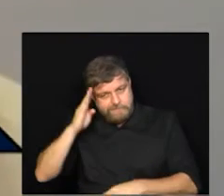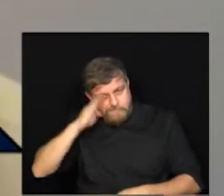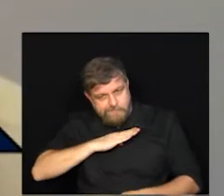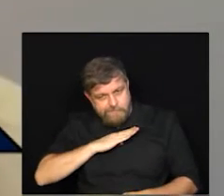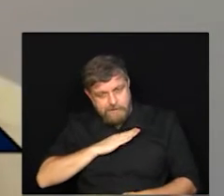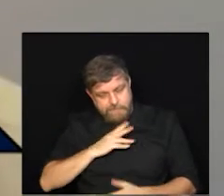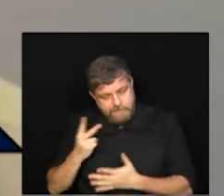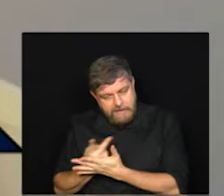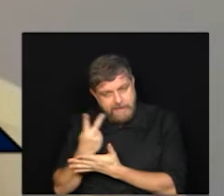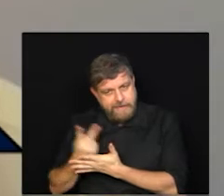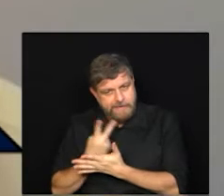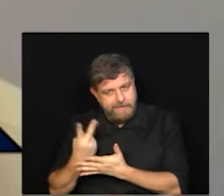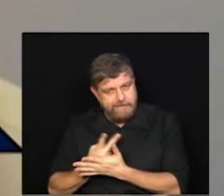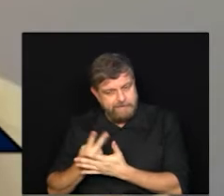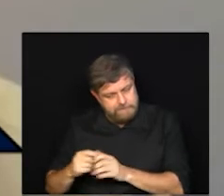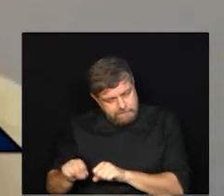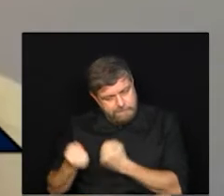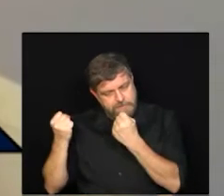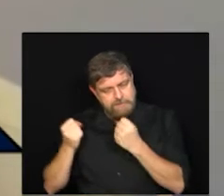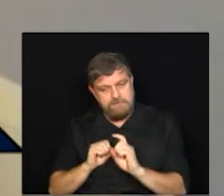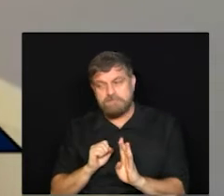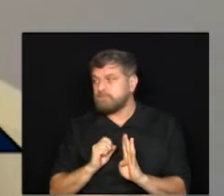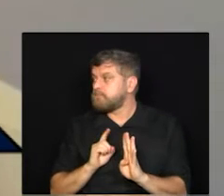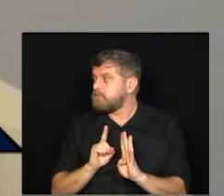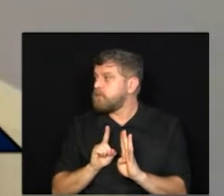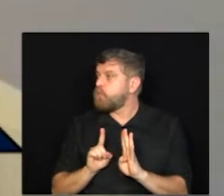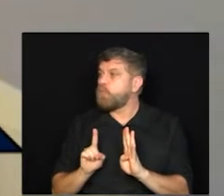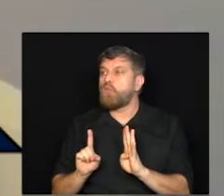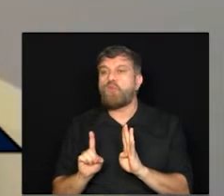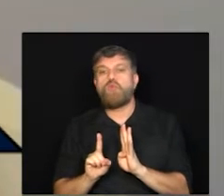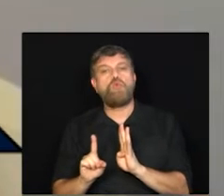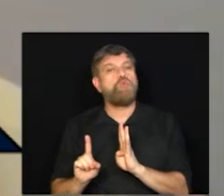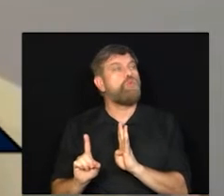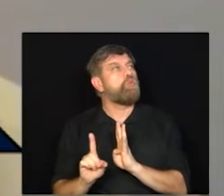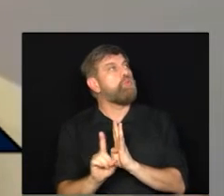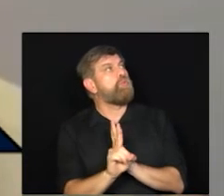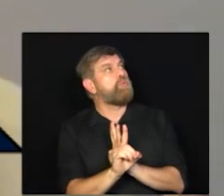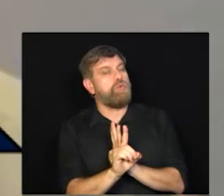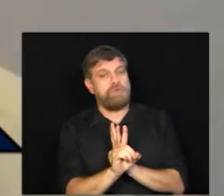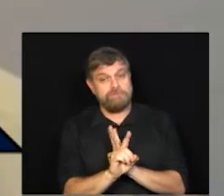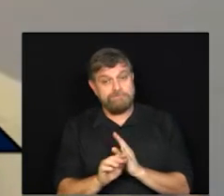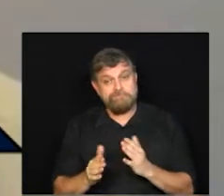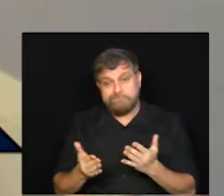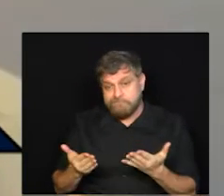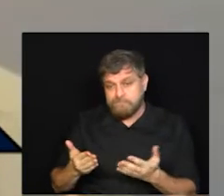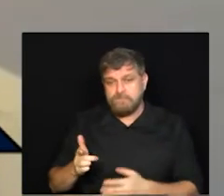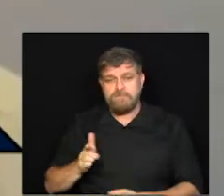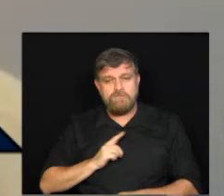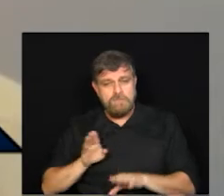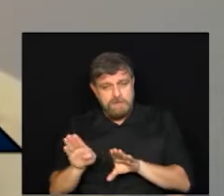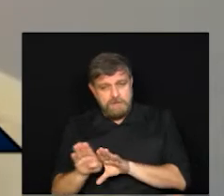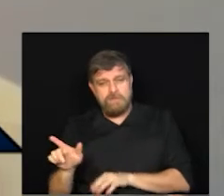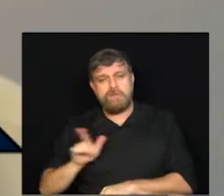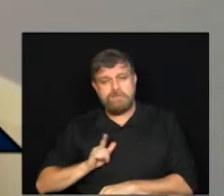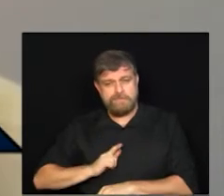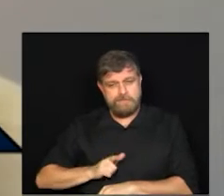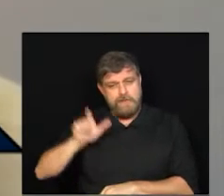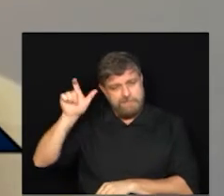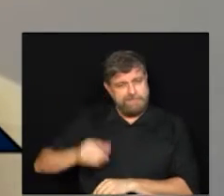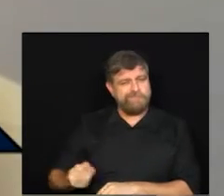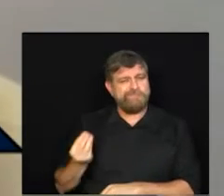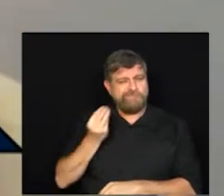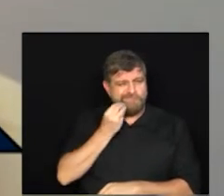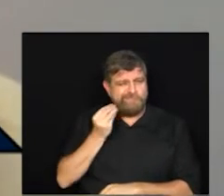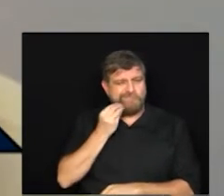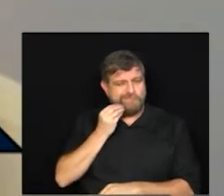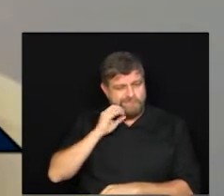não honesta, acabar furando a fila. Agora, há também os oportunistas, como